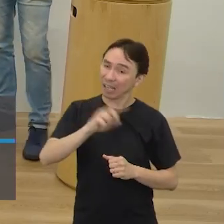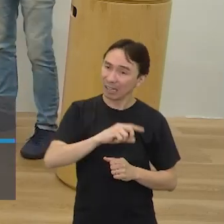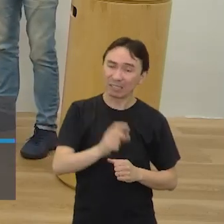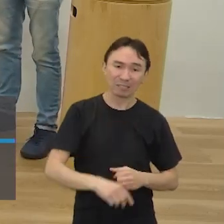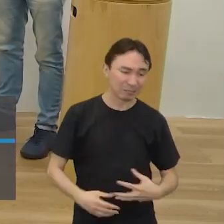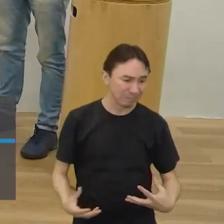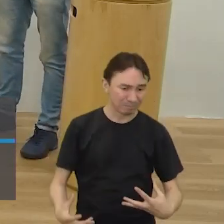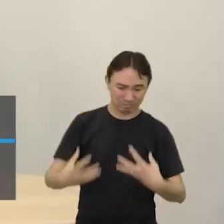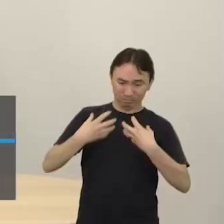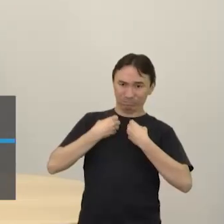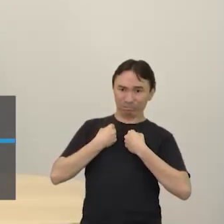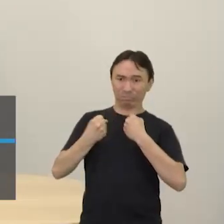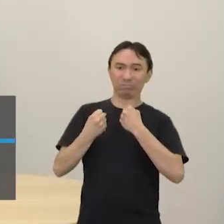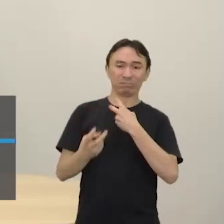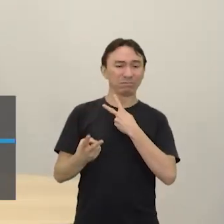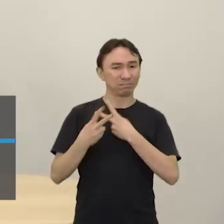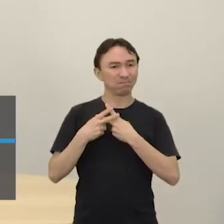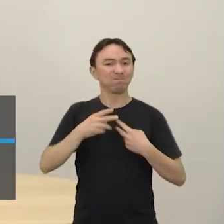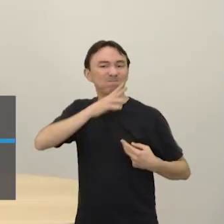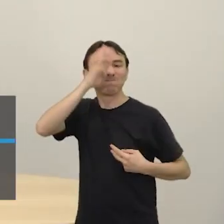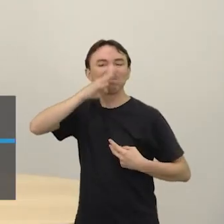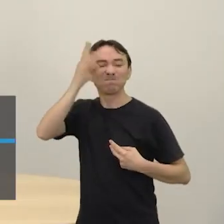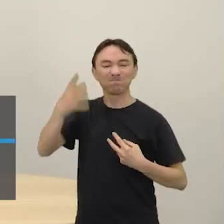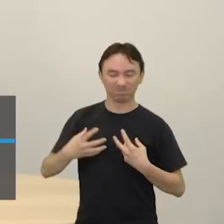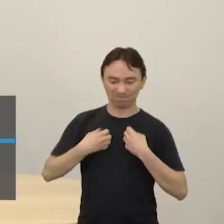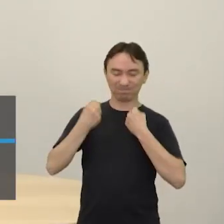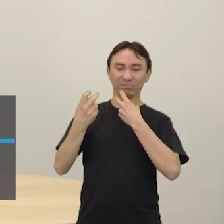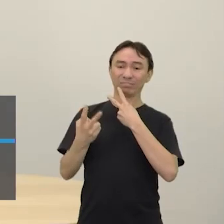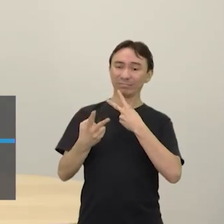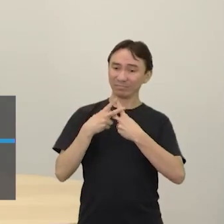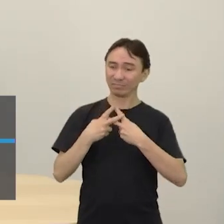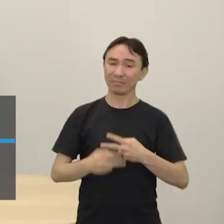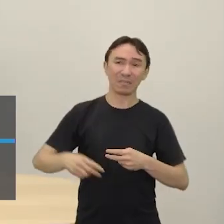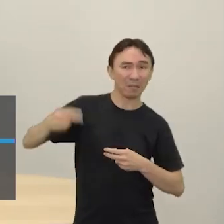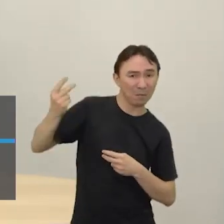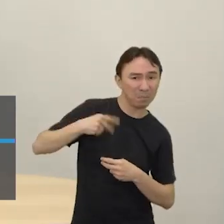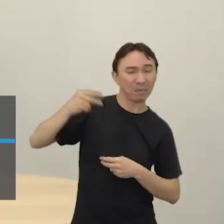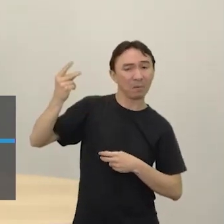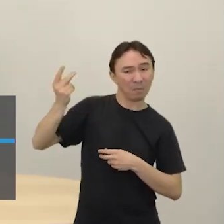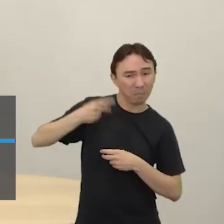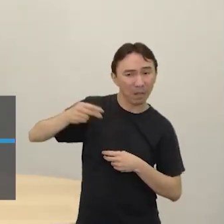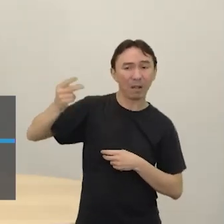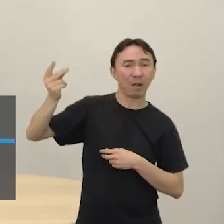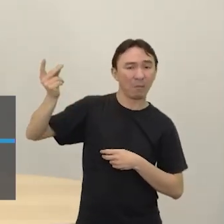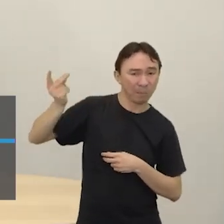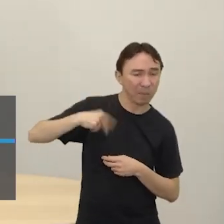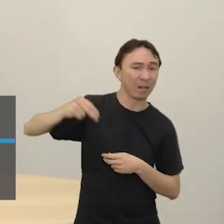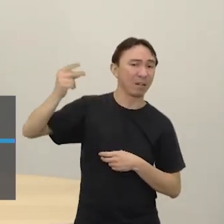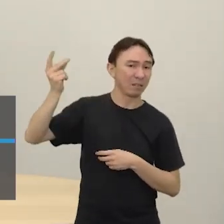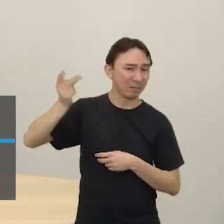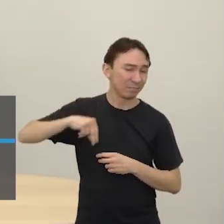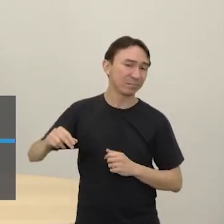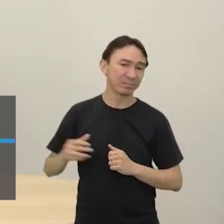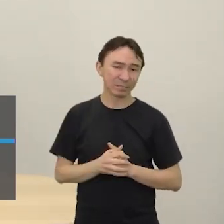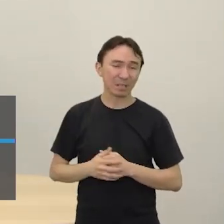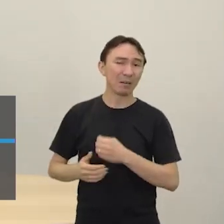prisão arbitrária, é a tortura, é a violação da integridade física que a